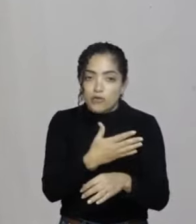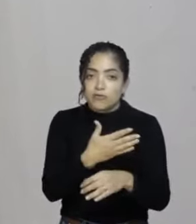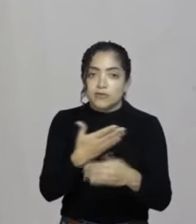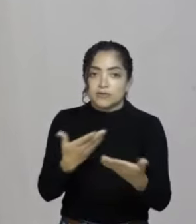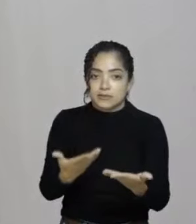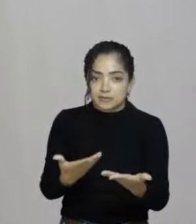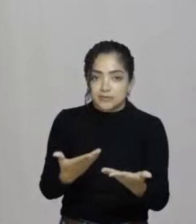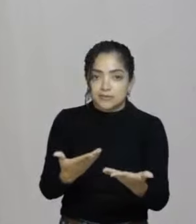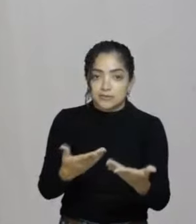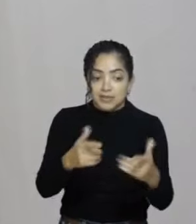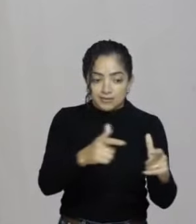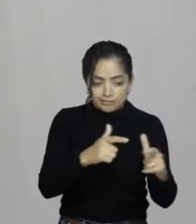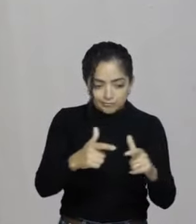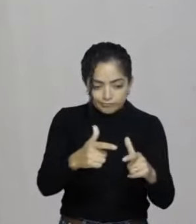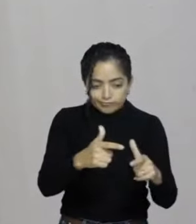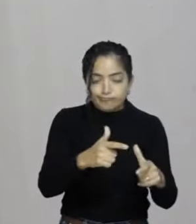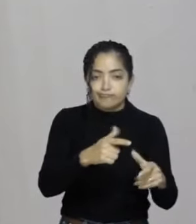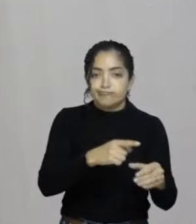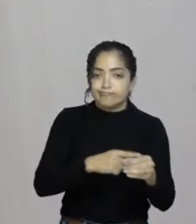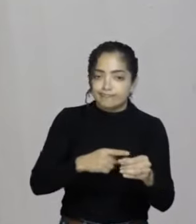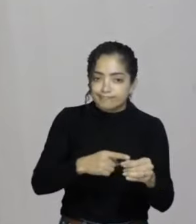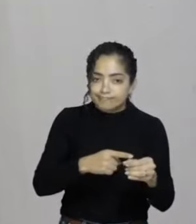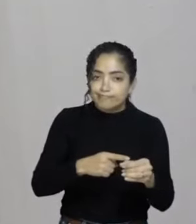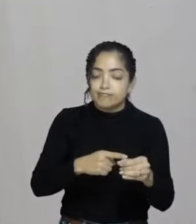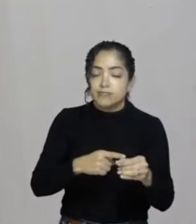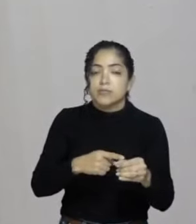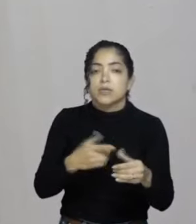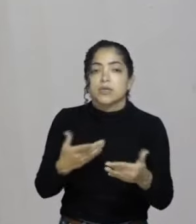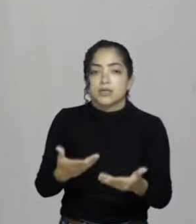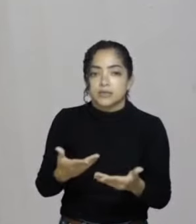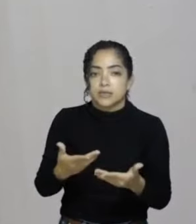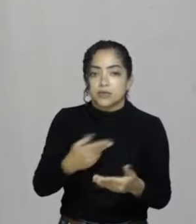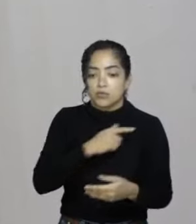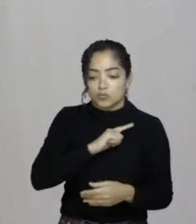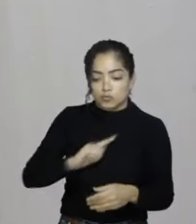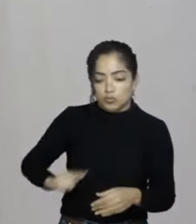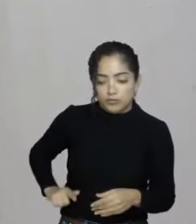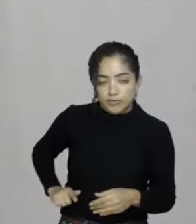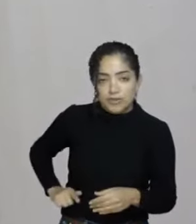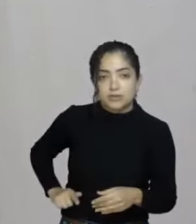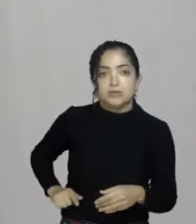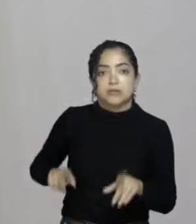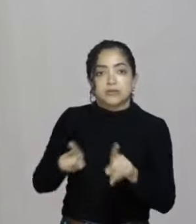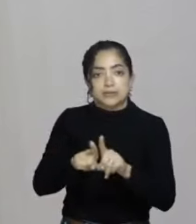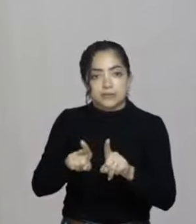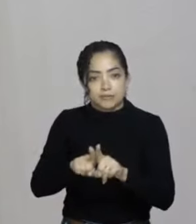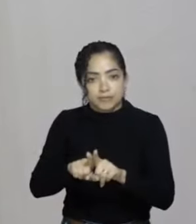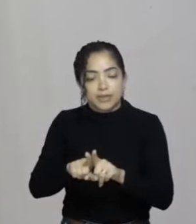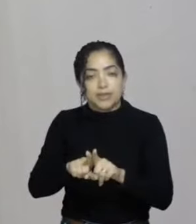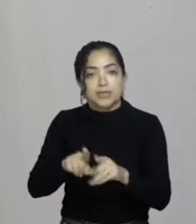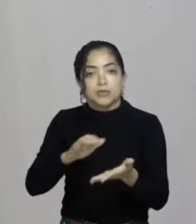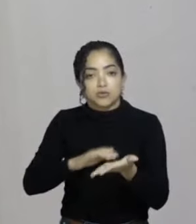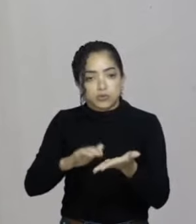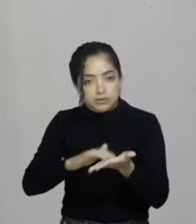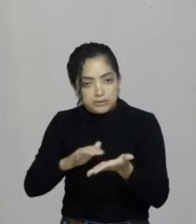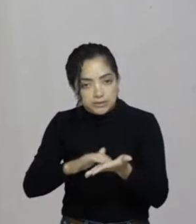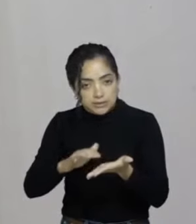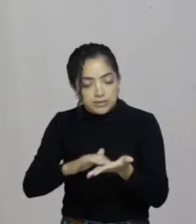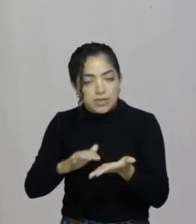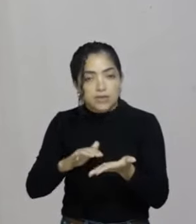nos municípios então uma grande sacada do governador Jorginho do secretário de cima dom da secretária Patrícia